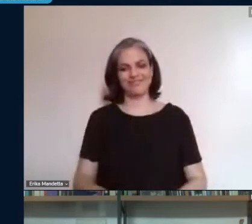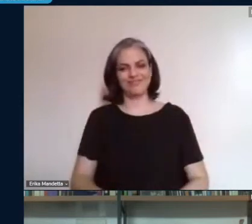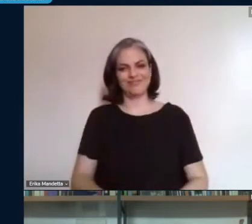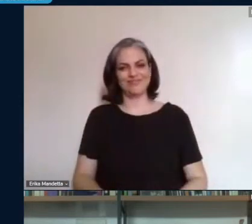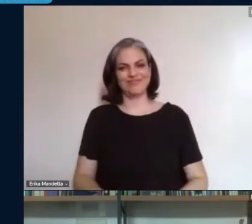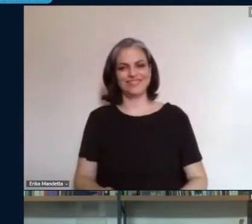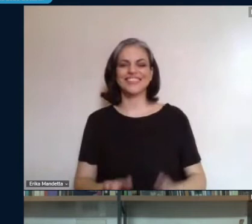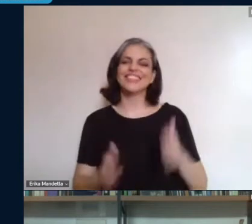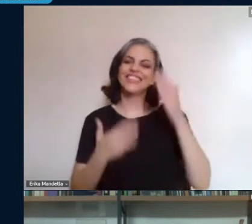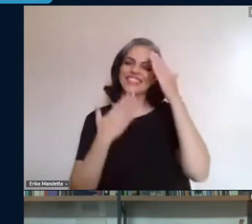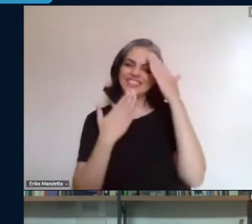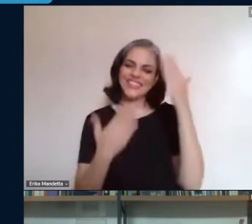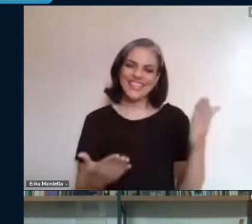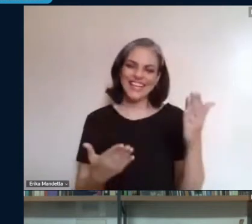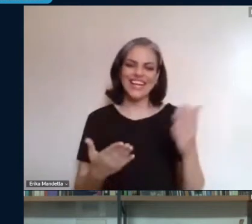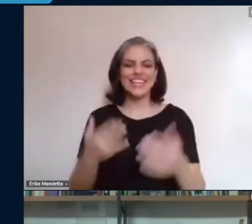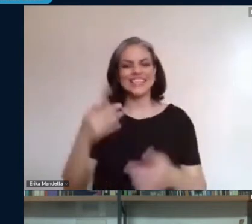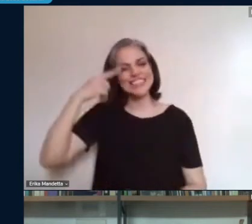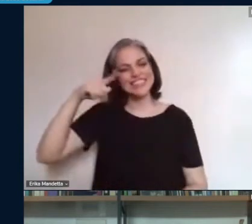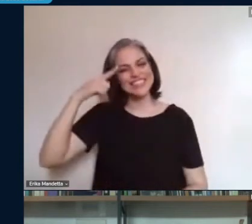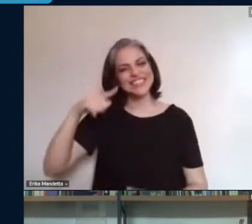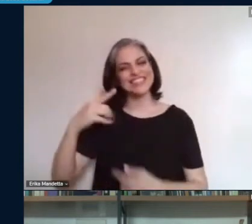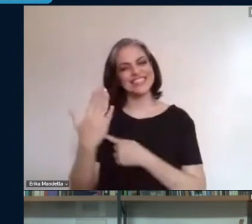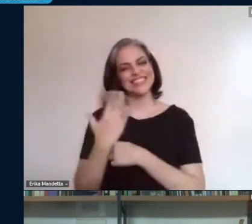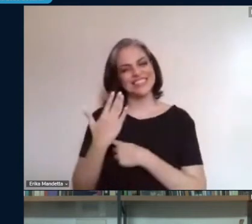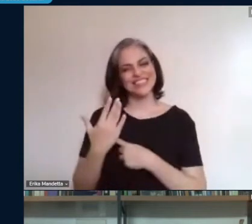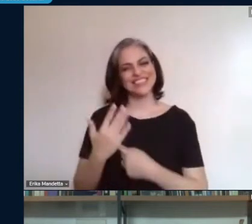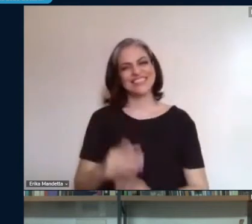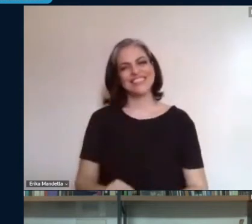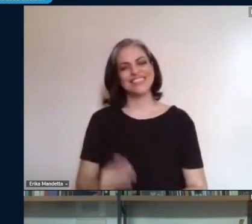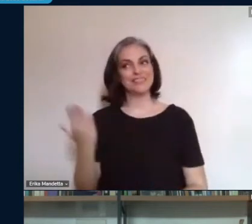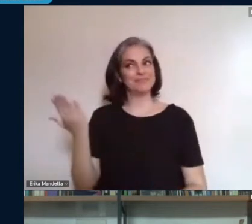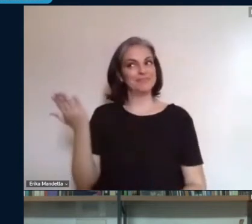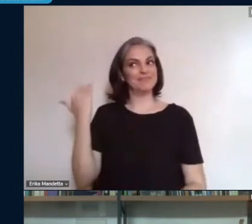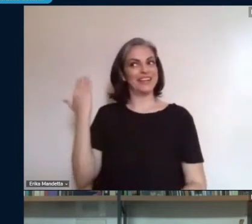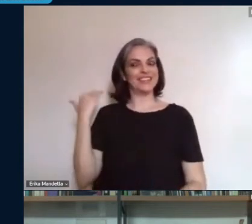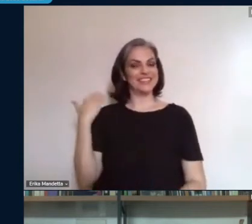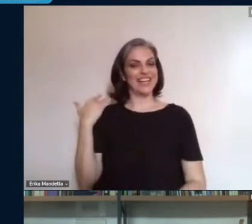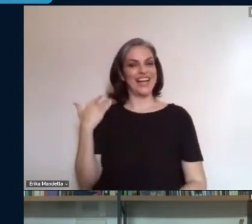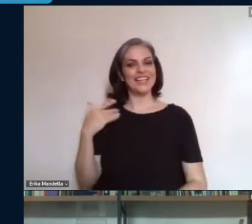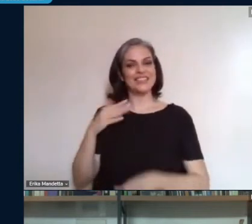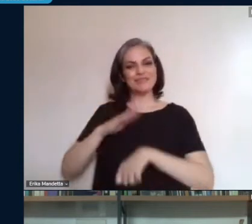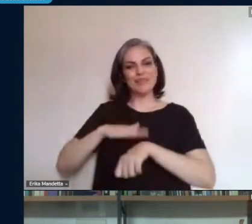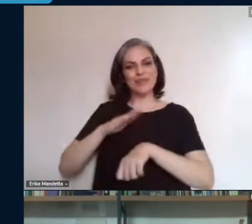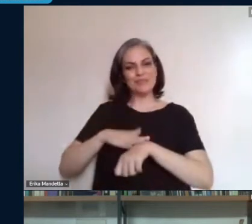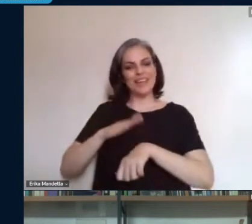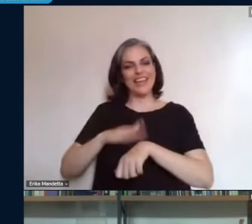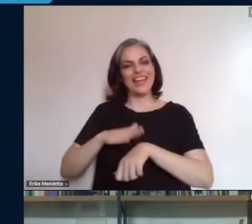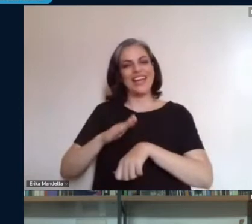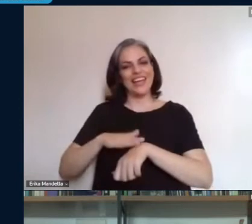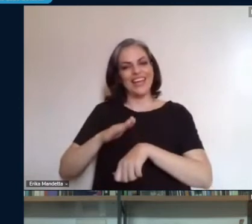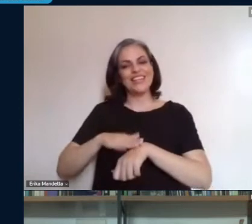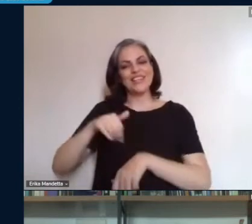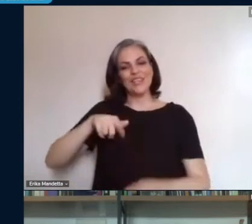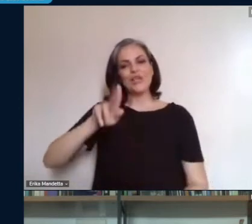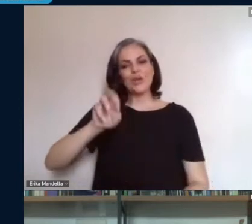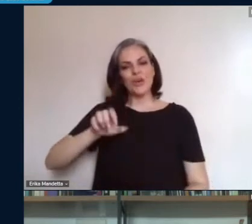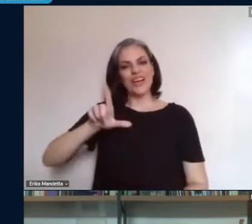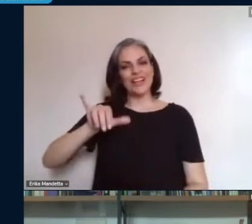Obrigada, Silvana, pelas contribuições, desde a qualificação, acho que são muito importantes aqui para o trabalho.